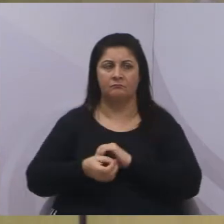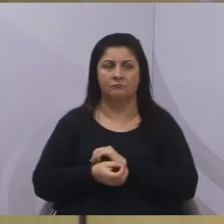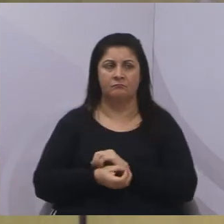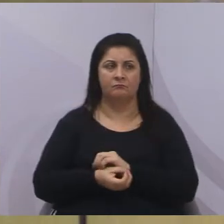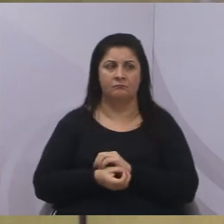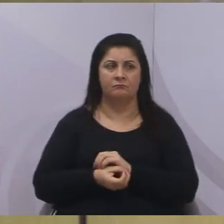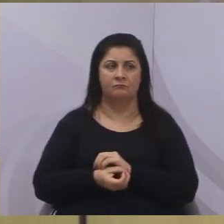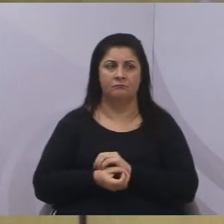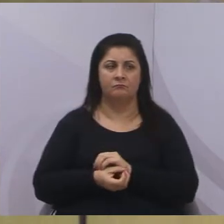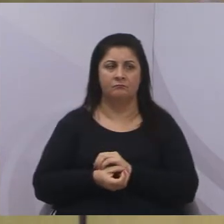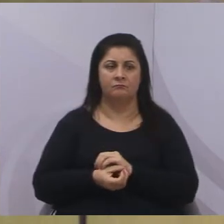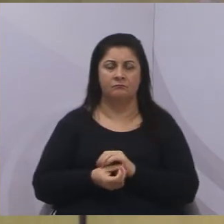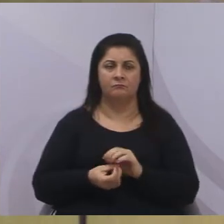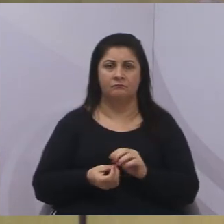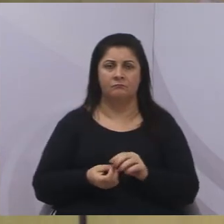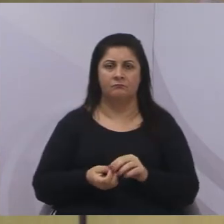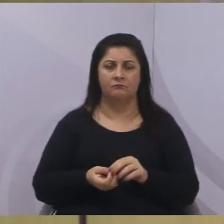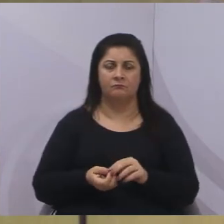coisas.